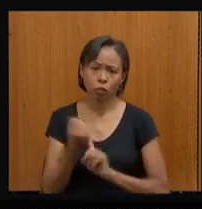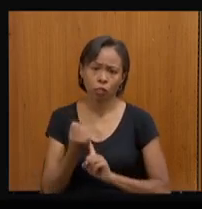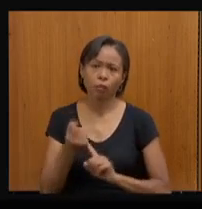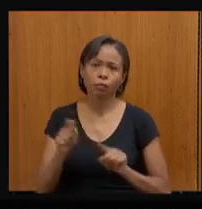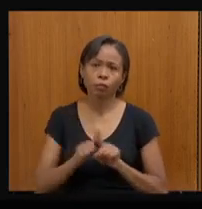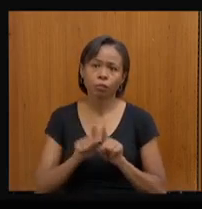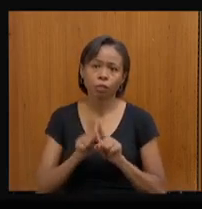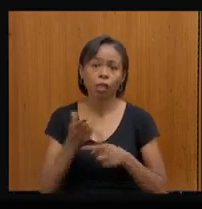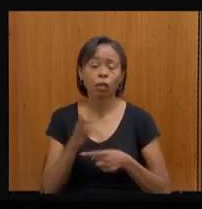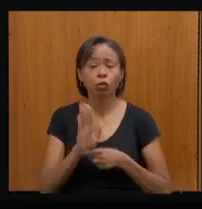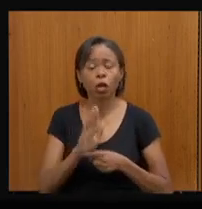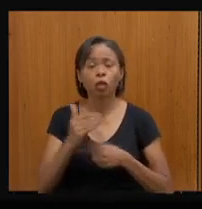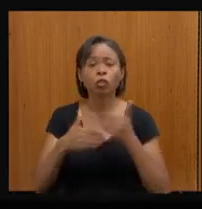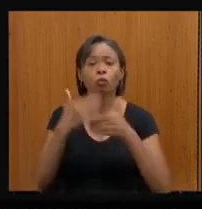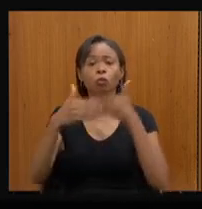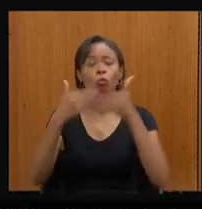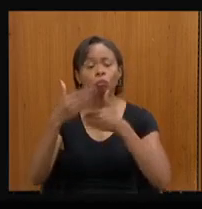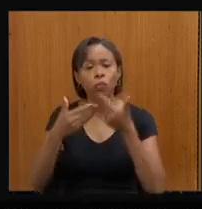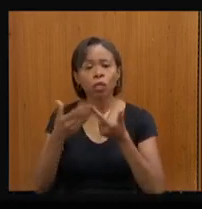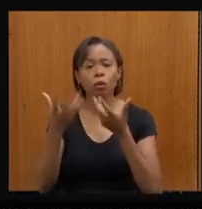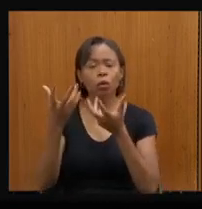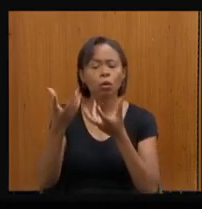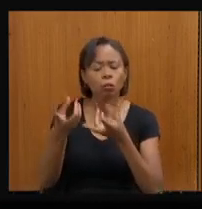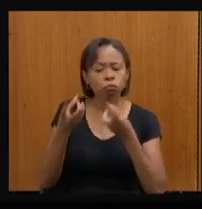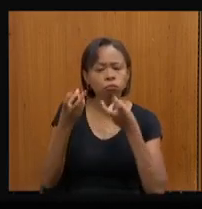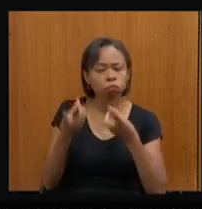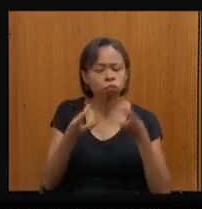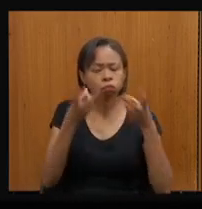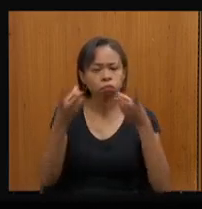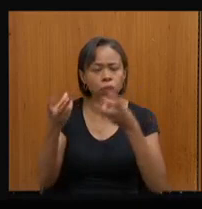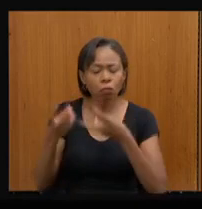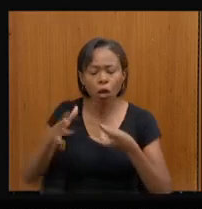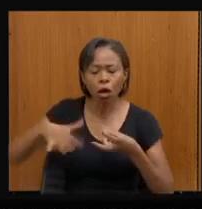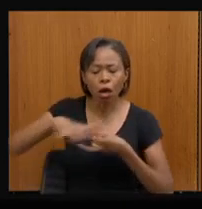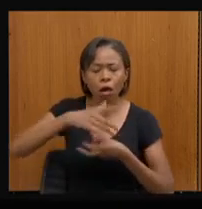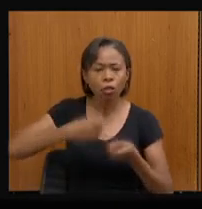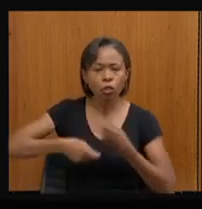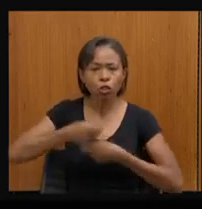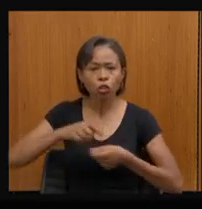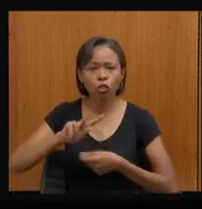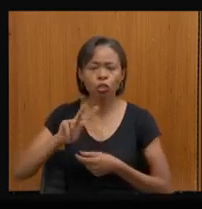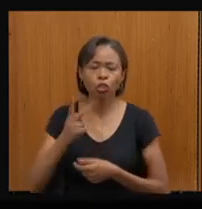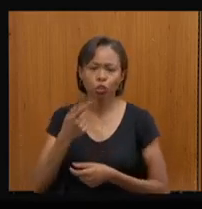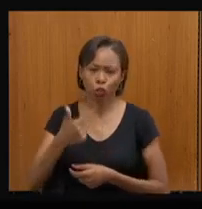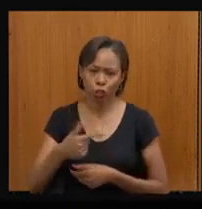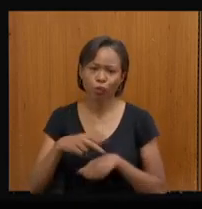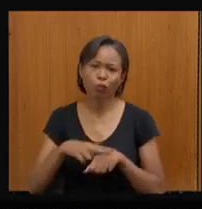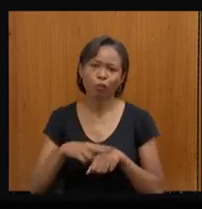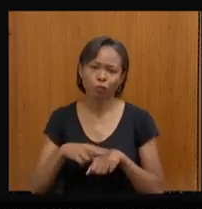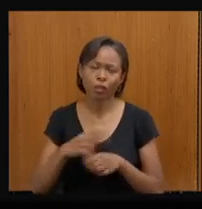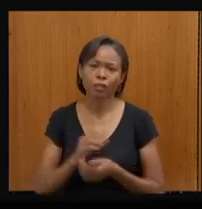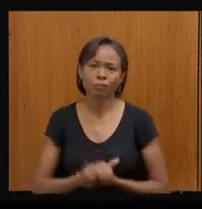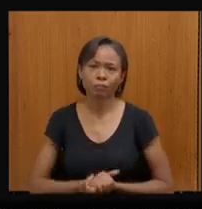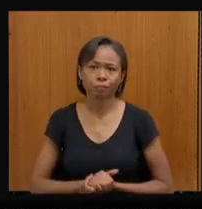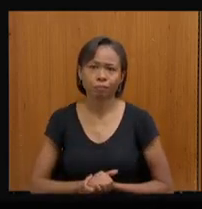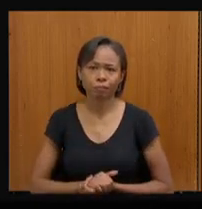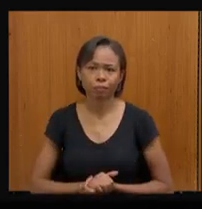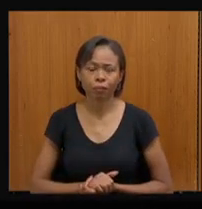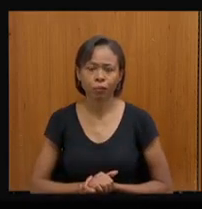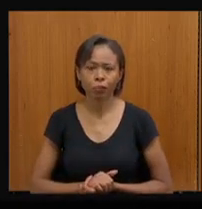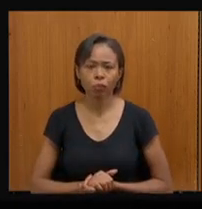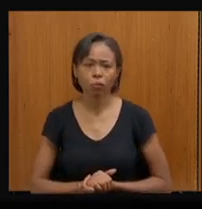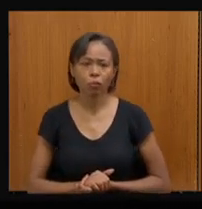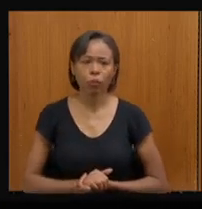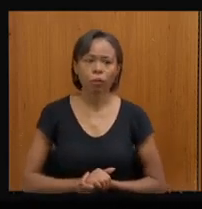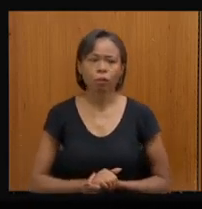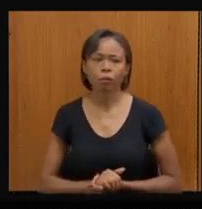no desenvolvimento no atualizando este processo supermercado de hidrogênio grande que tá bastante latência se for de quatro dos próximos slides